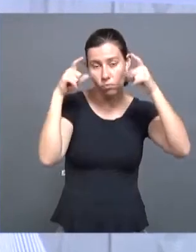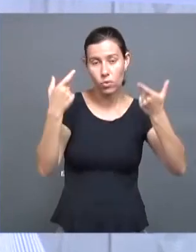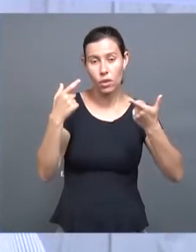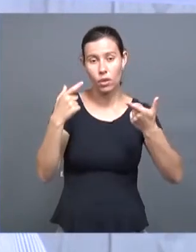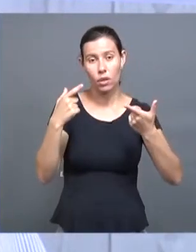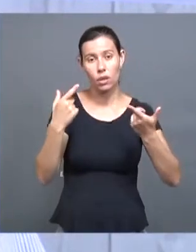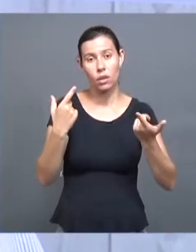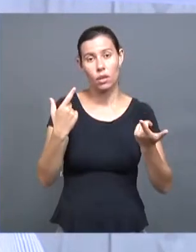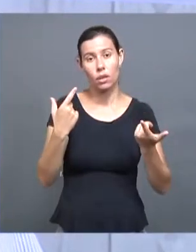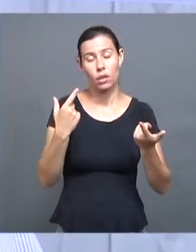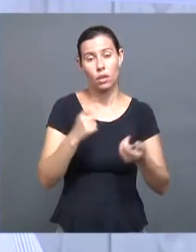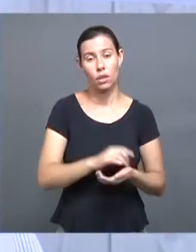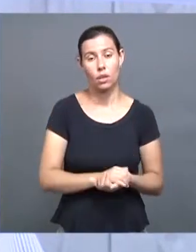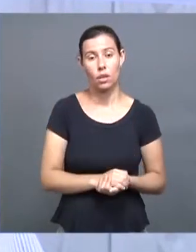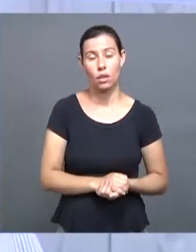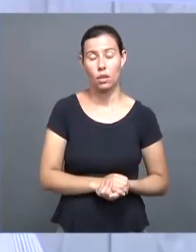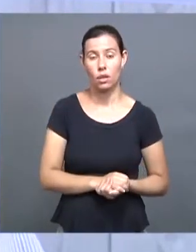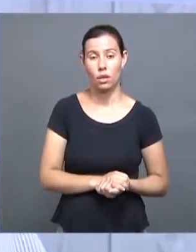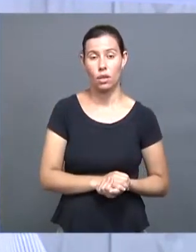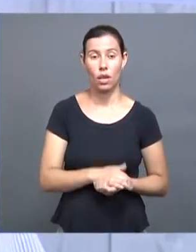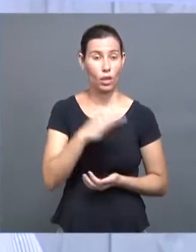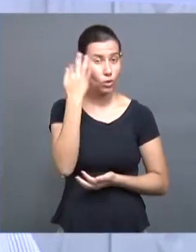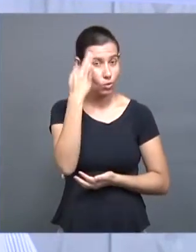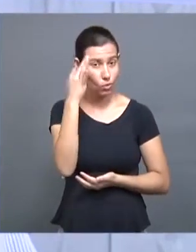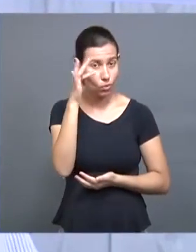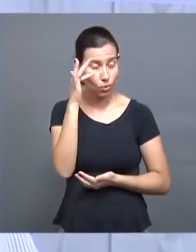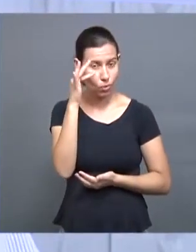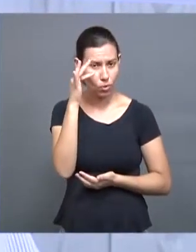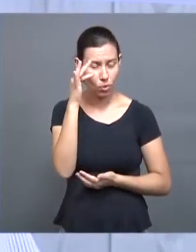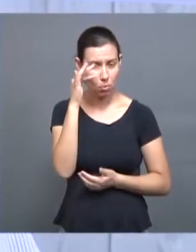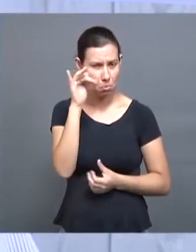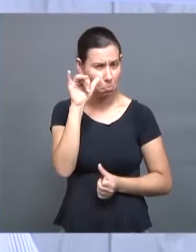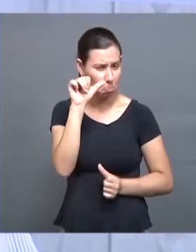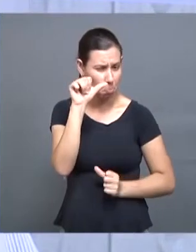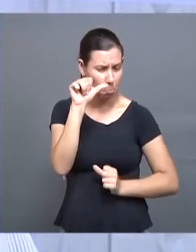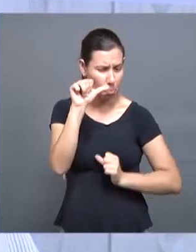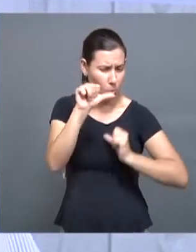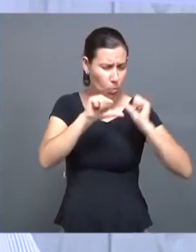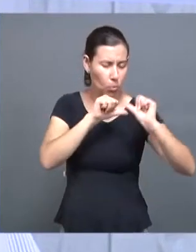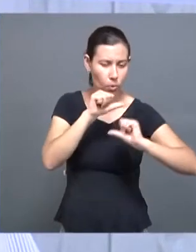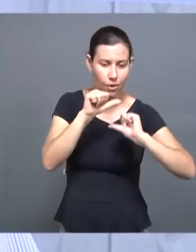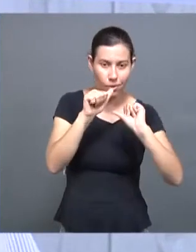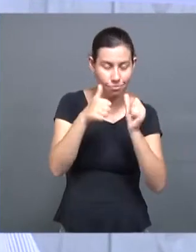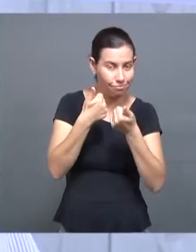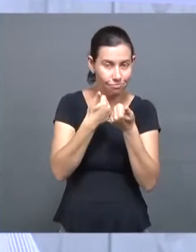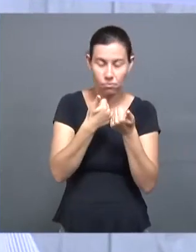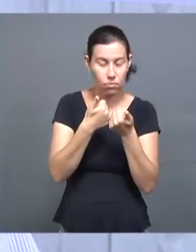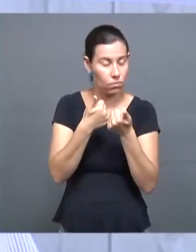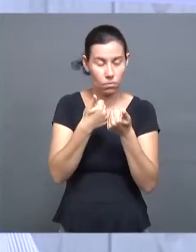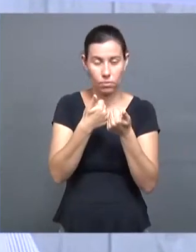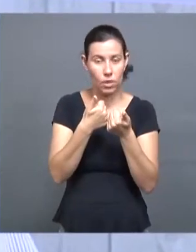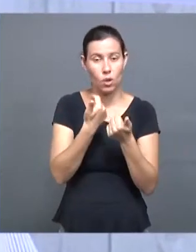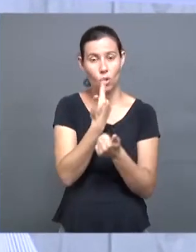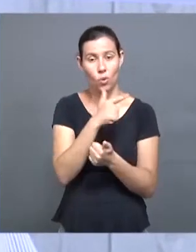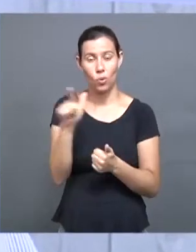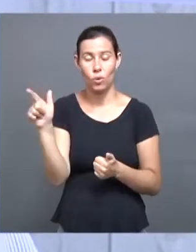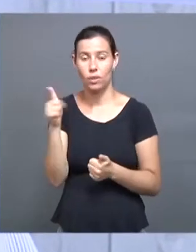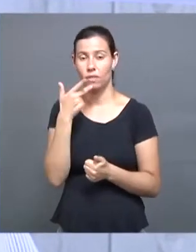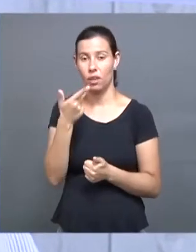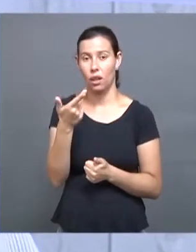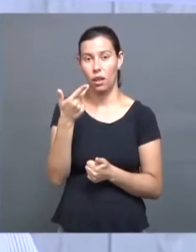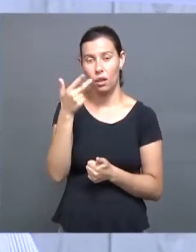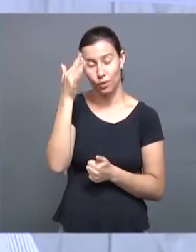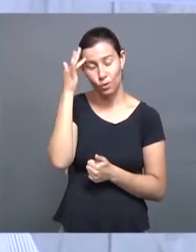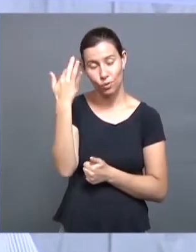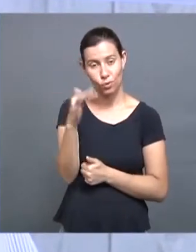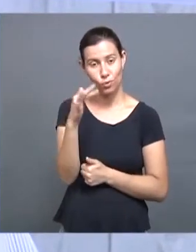melhora significativamente das dores de cabeça. Outro erro frequente é atribuir a dor de cabeça